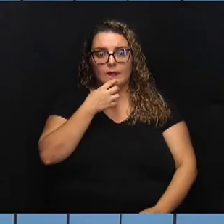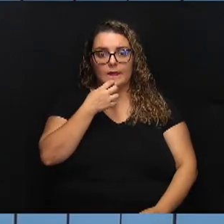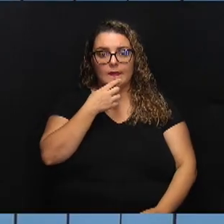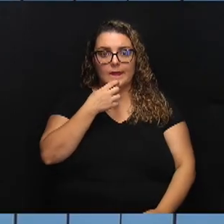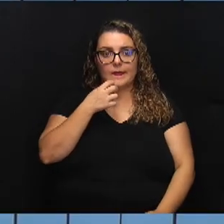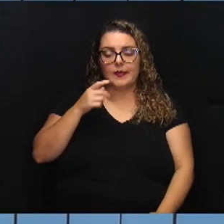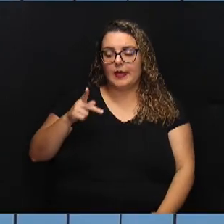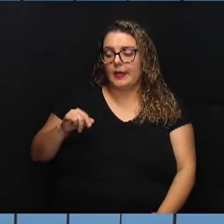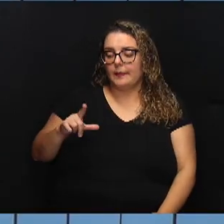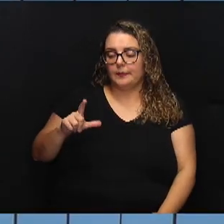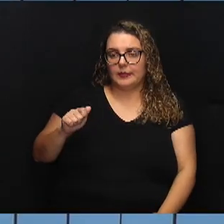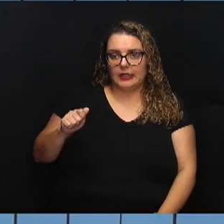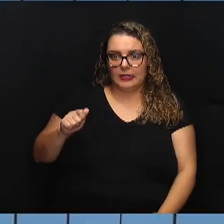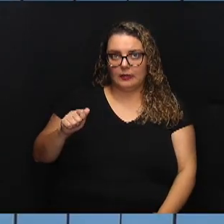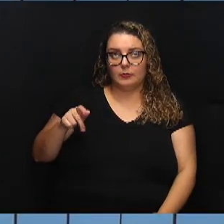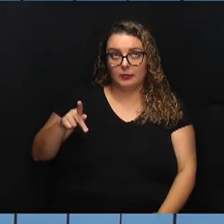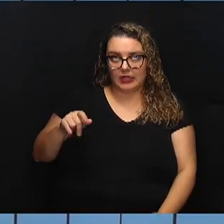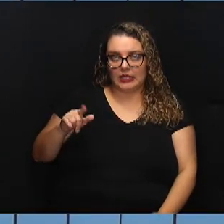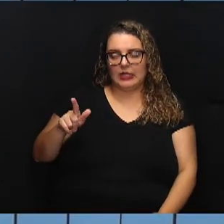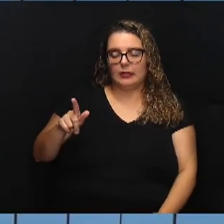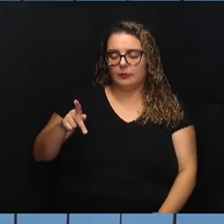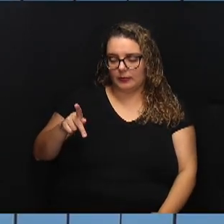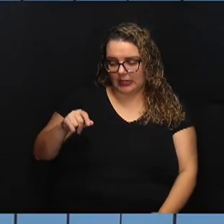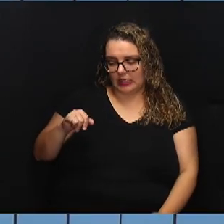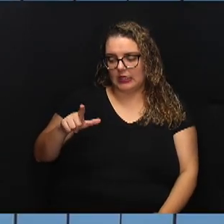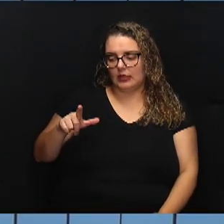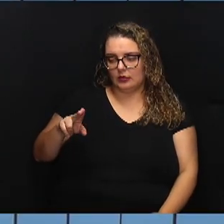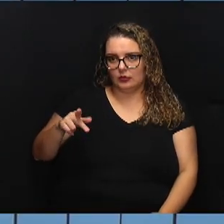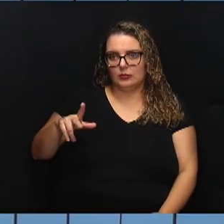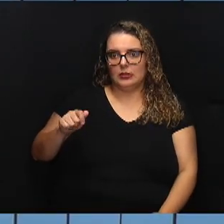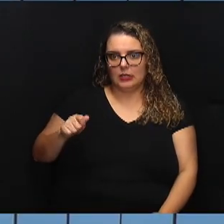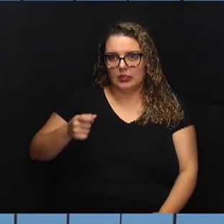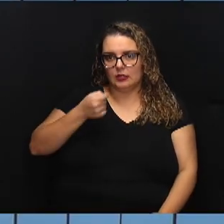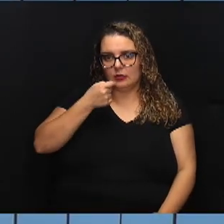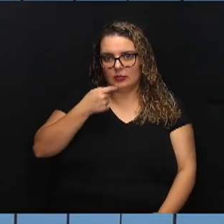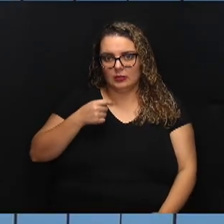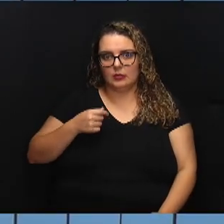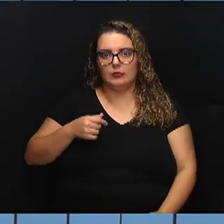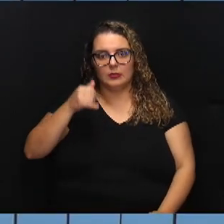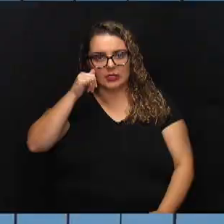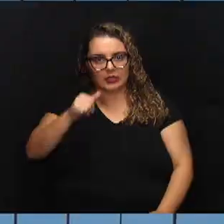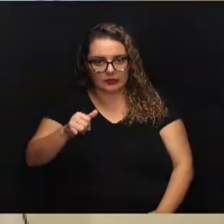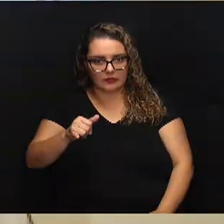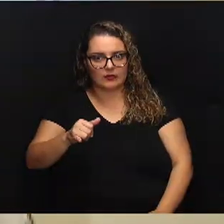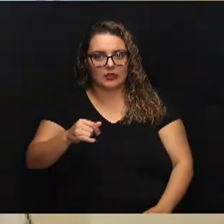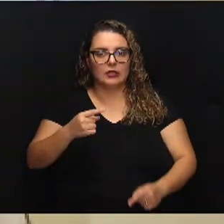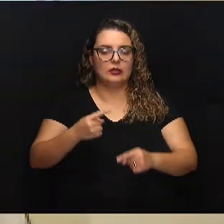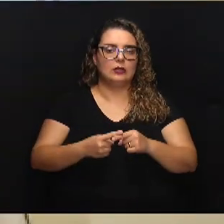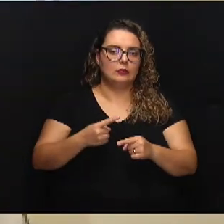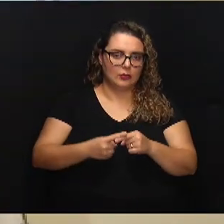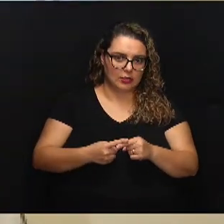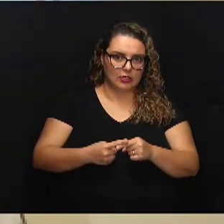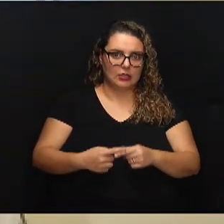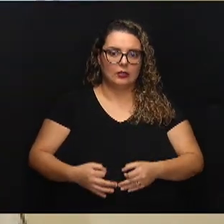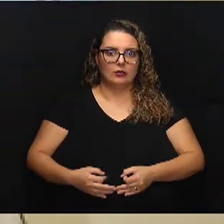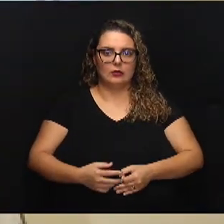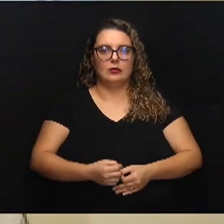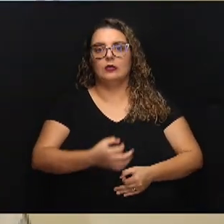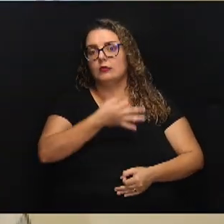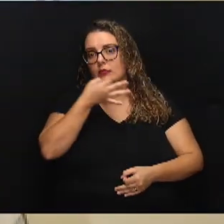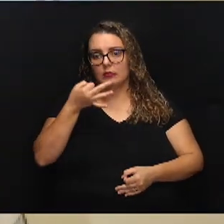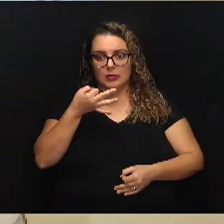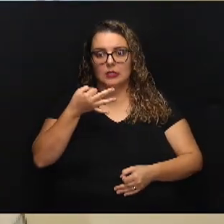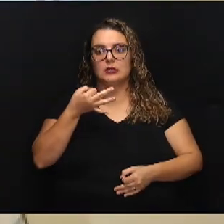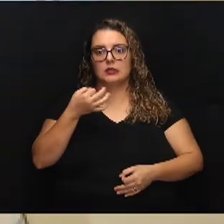pílula anticoncepcional, ela pode prevenir o câncer de ovário e por quê? Essa é uma excelente